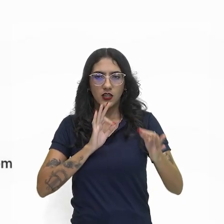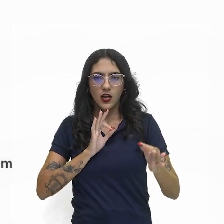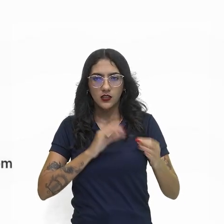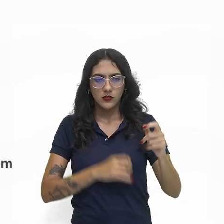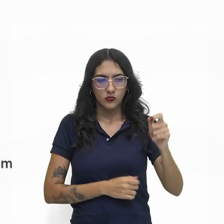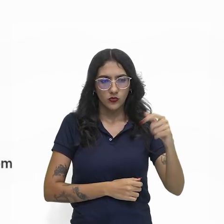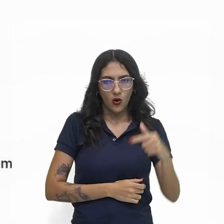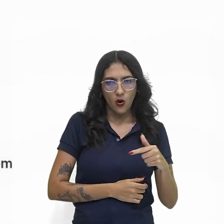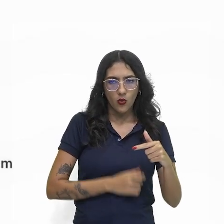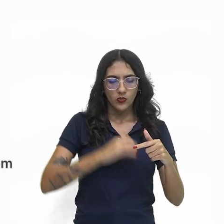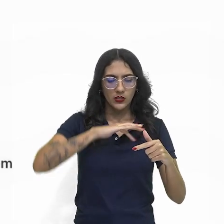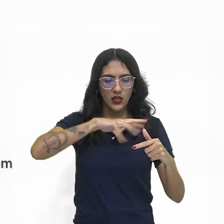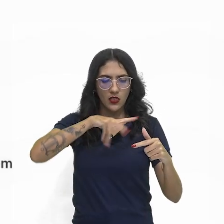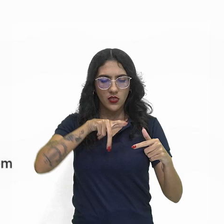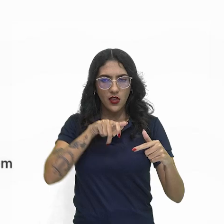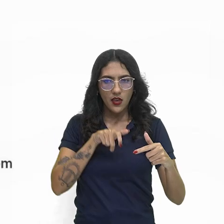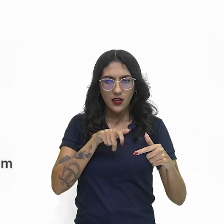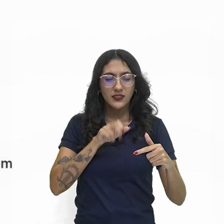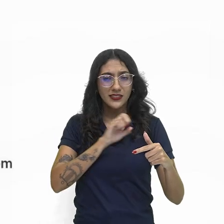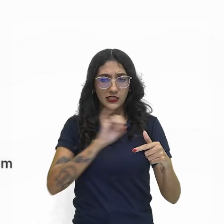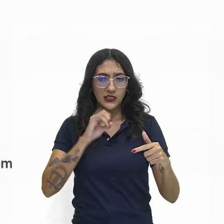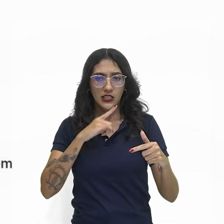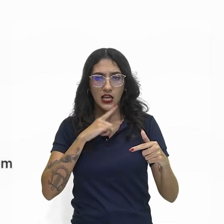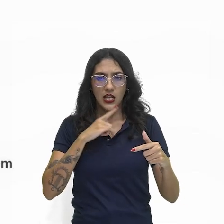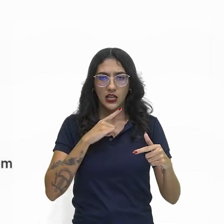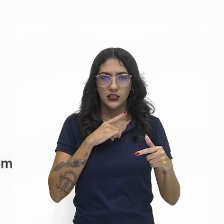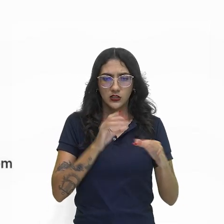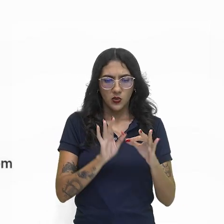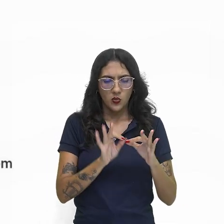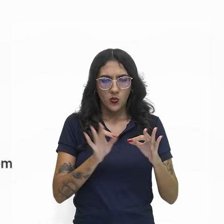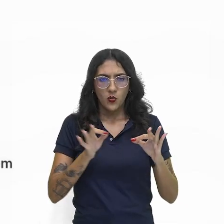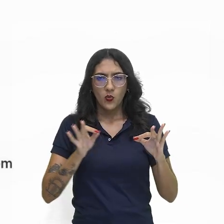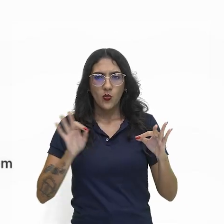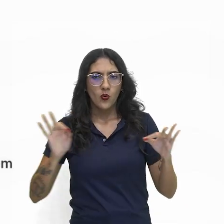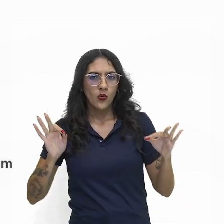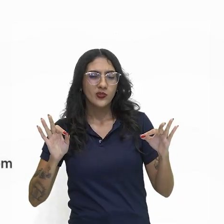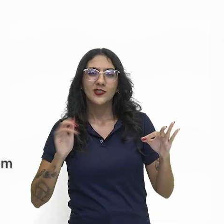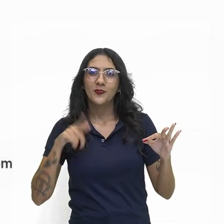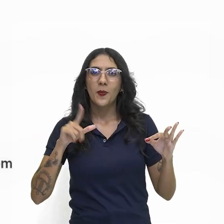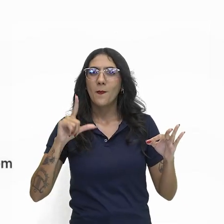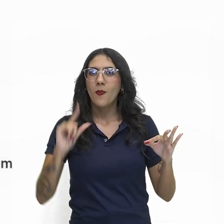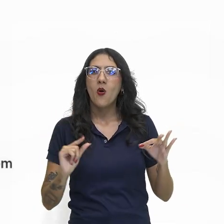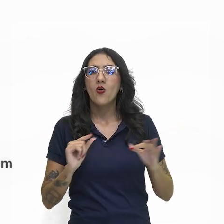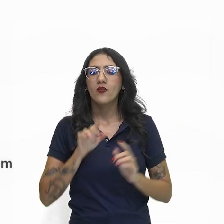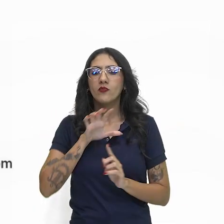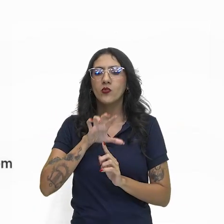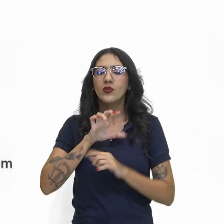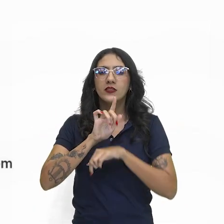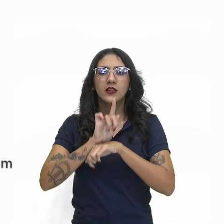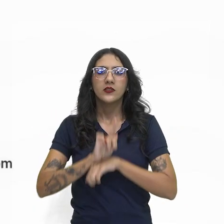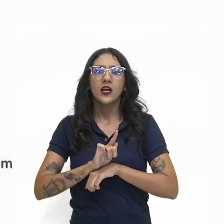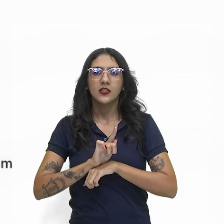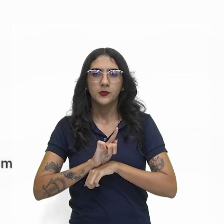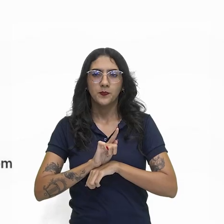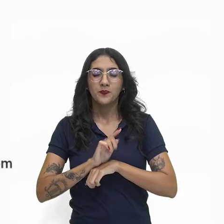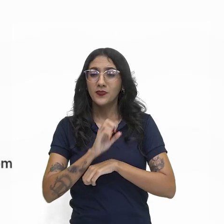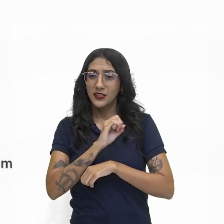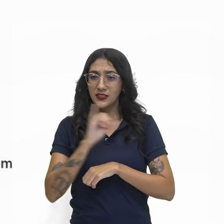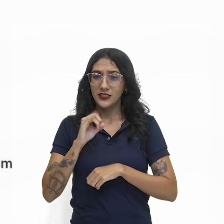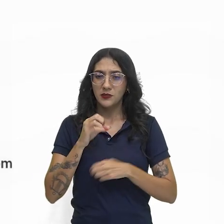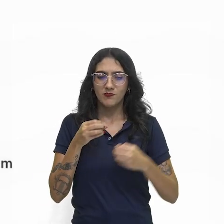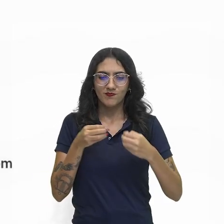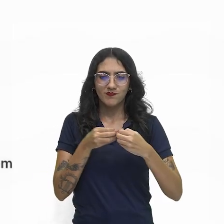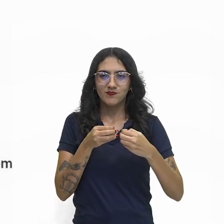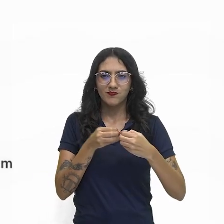Sol, quando a Terra estiver mais distante, a força gravitacional é menor. Quando a Terra estiver mais